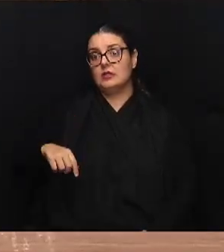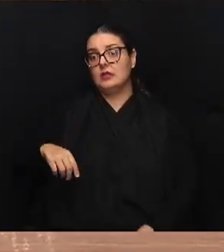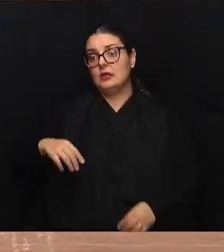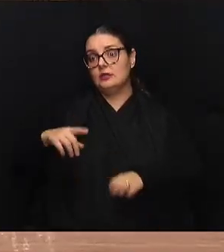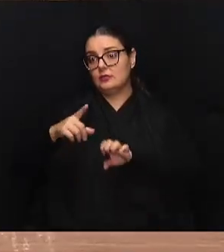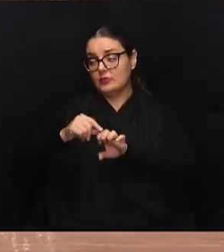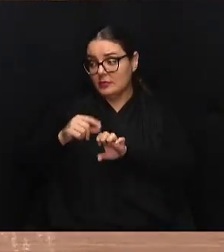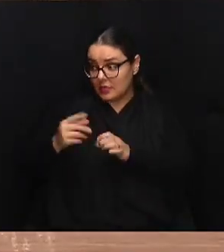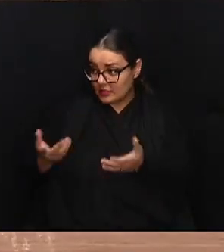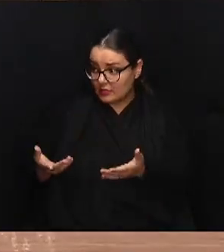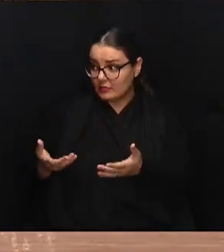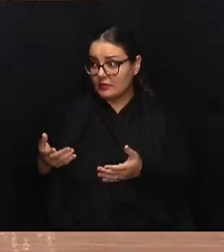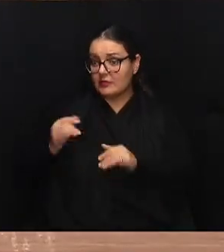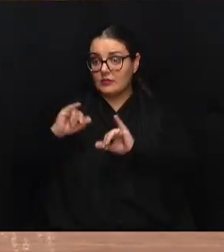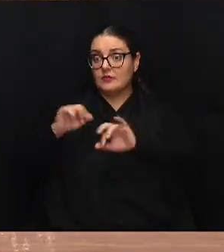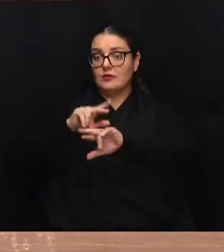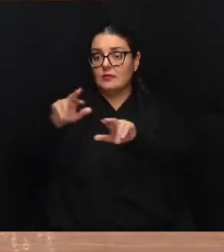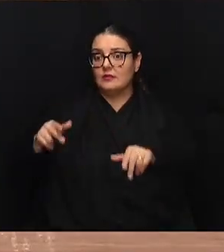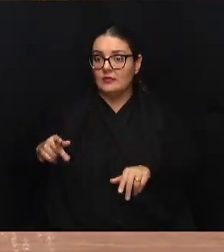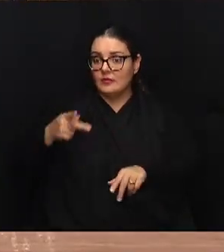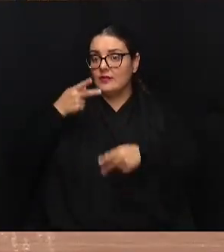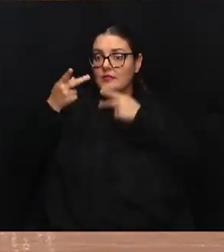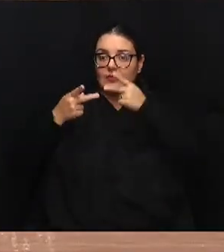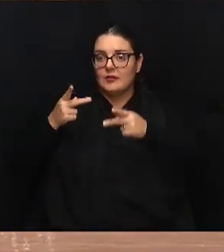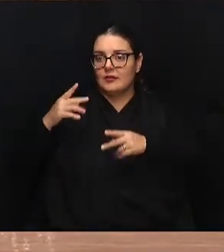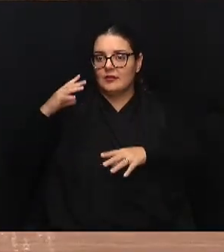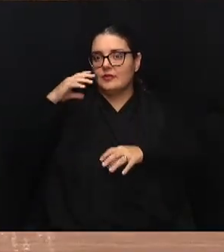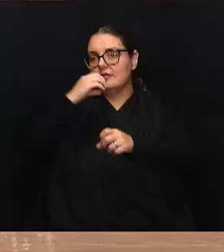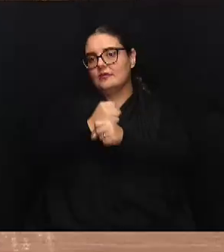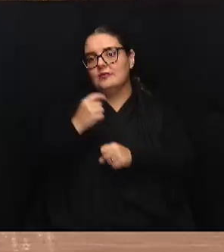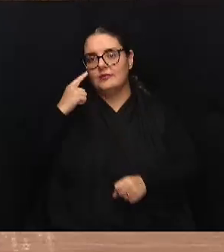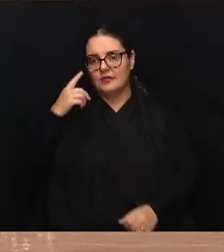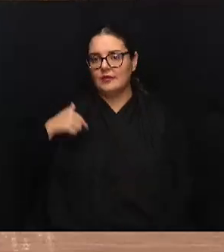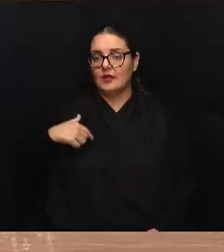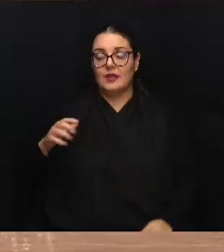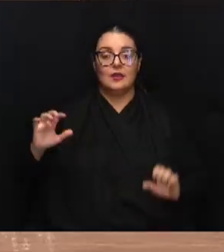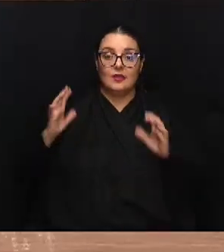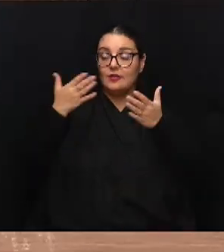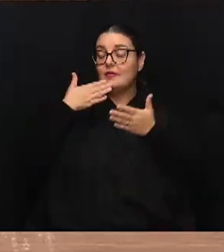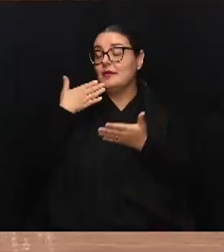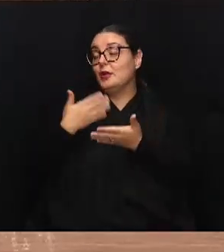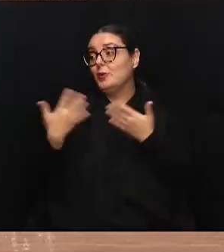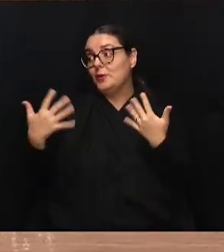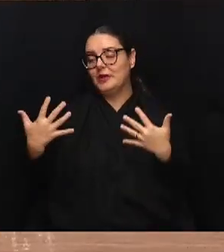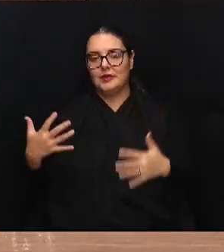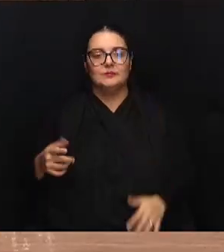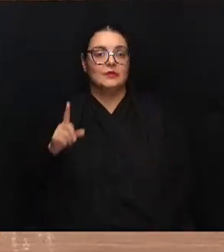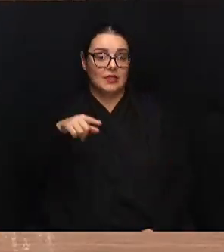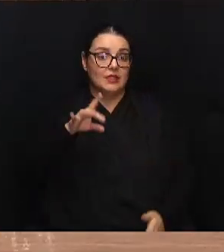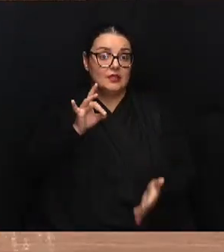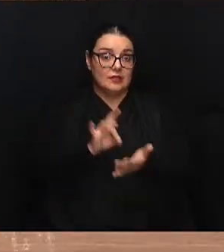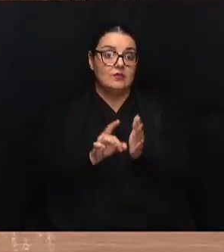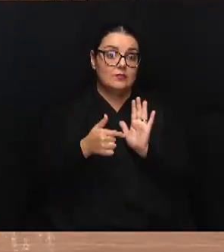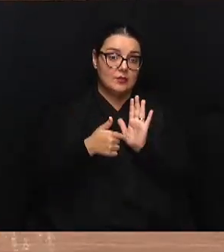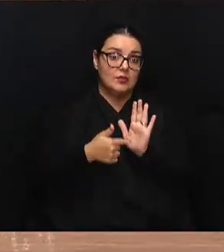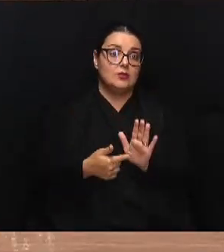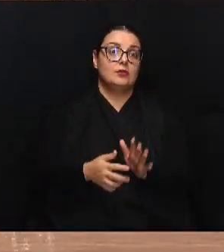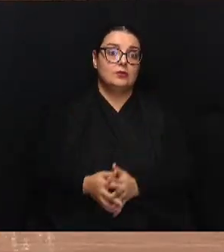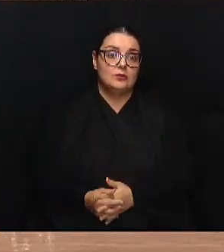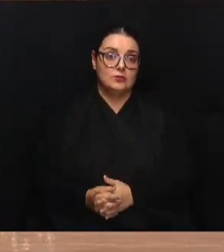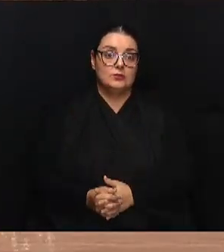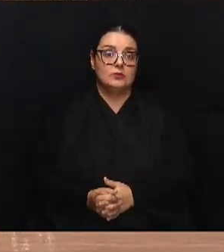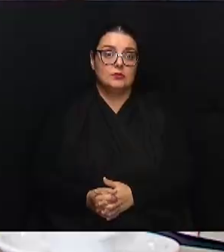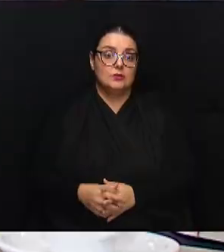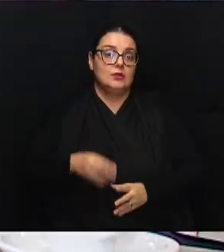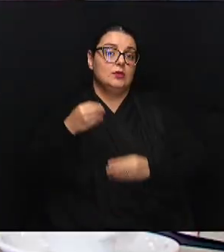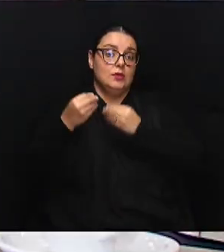que o senhor falasse primeiro, no geral, do evento. Eu, particularmente, fiquei encantada. Na verdade, ali foi uma demonstração de